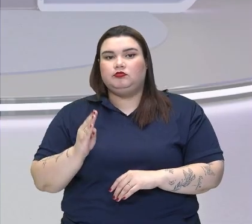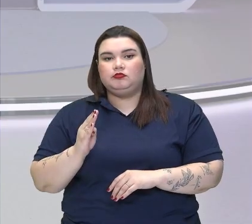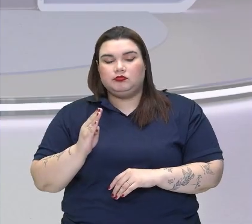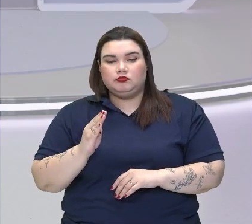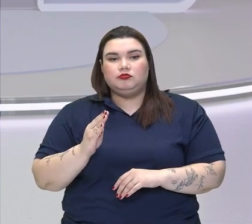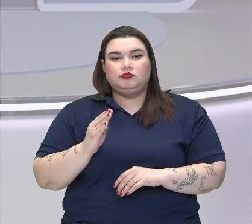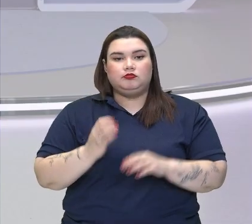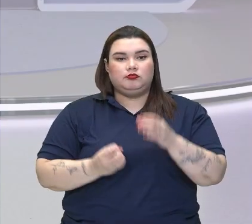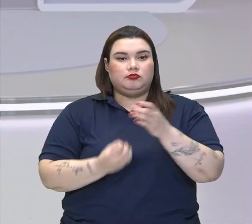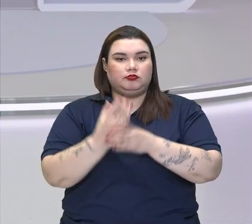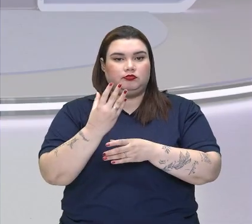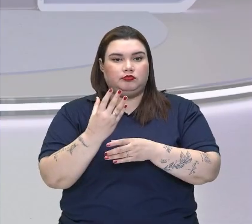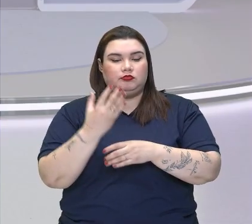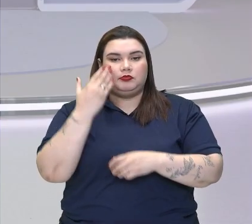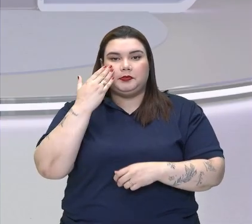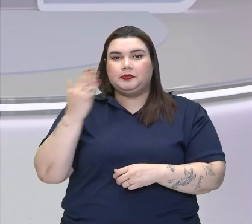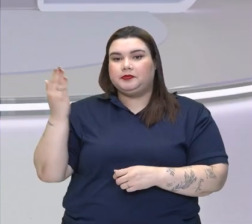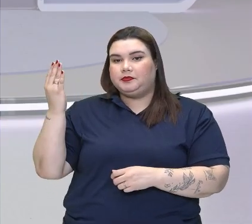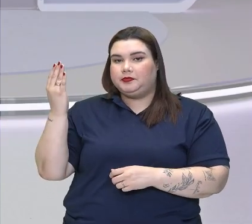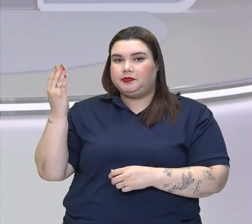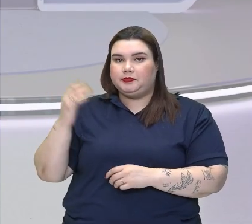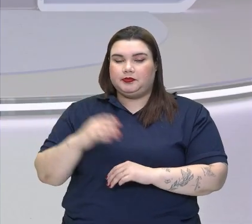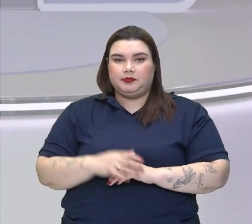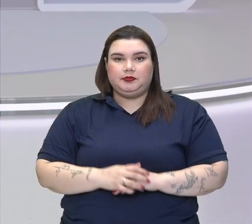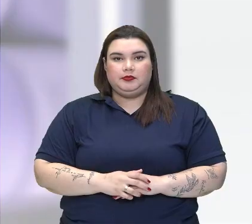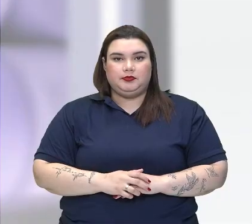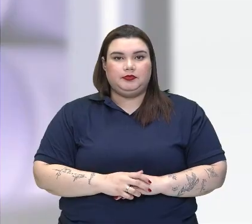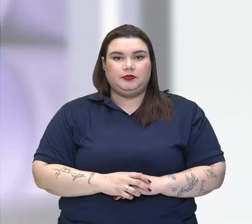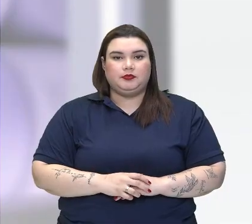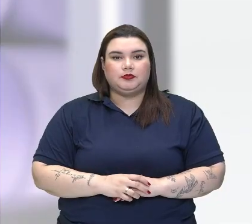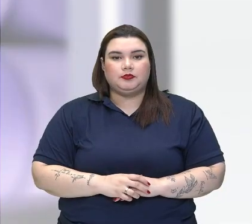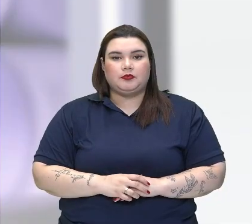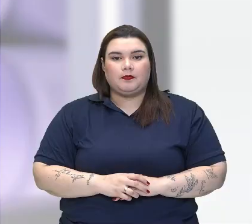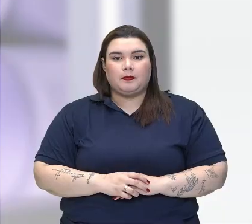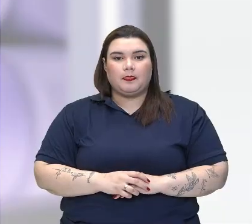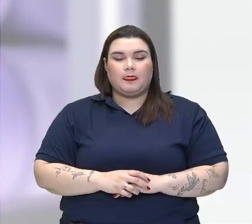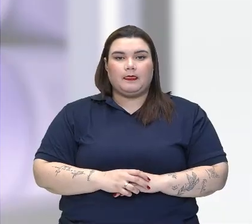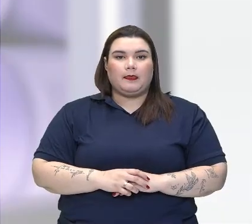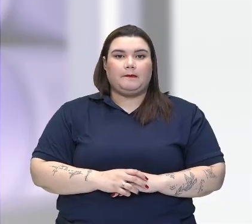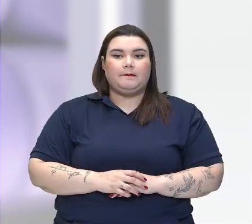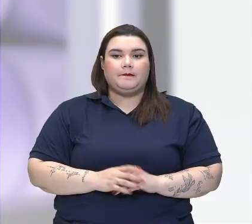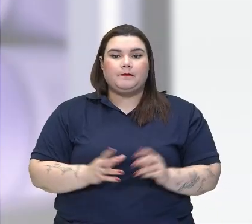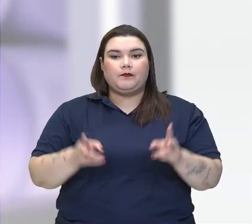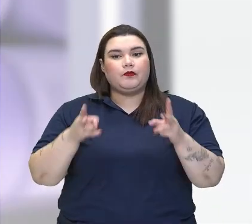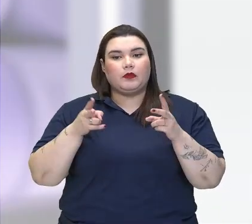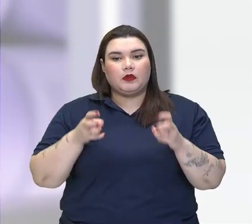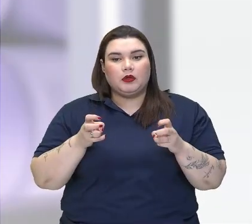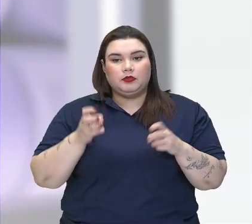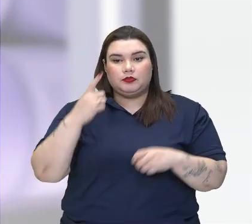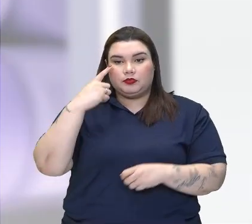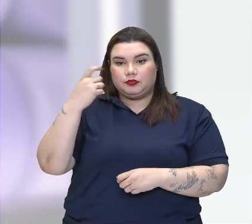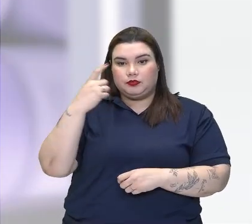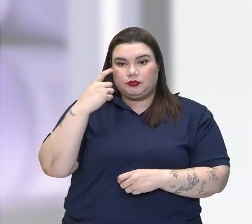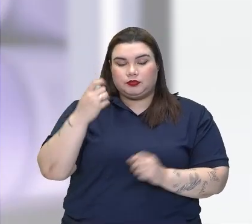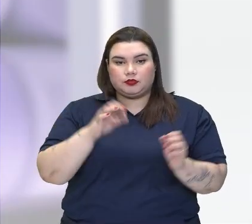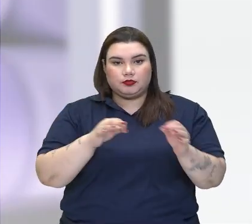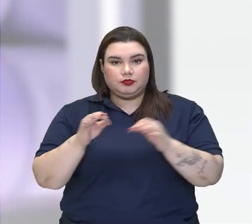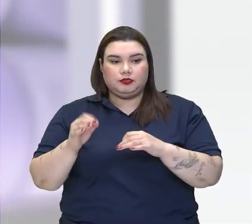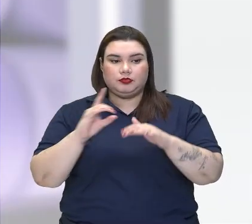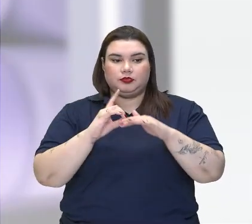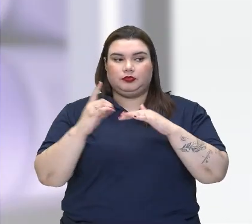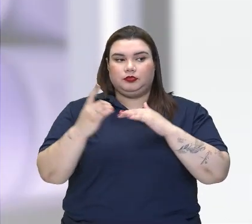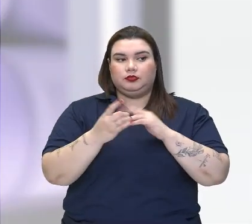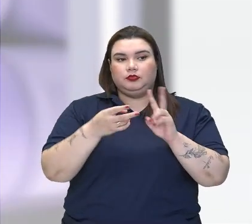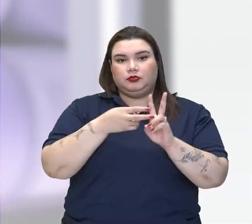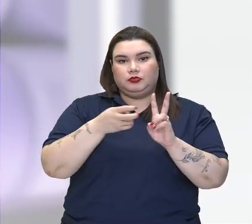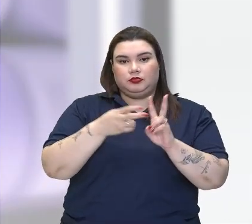divindades criadoras, Tupã e Olorum. Né? Olha que interessante, né? Um deus indígena, o outro